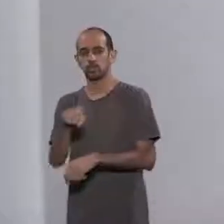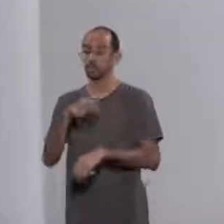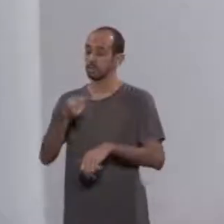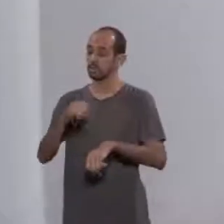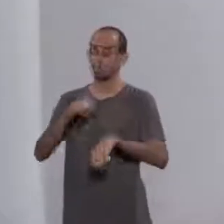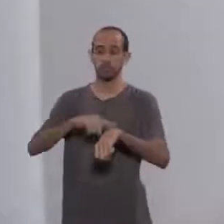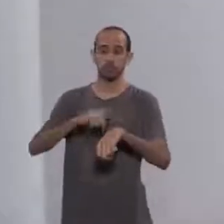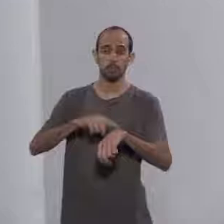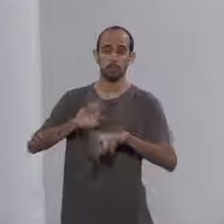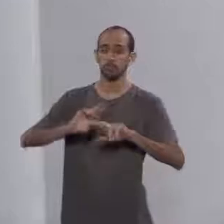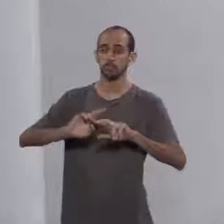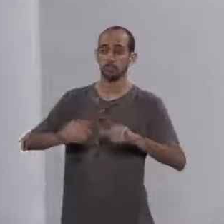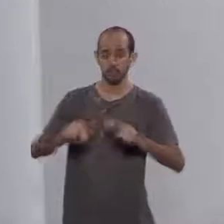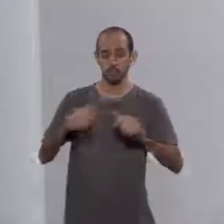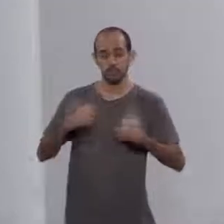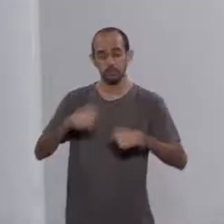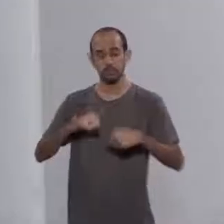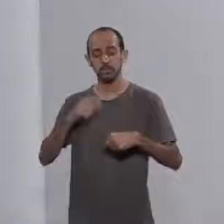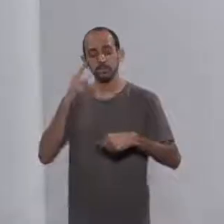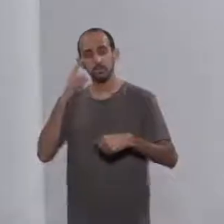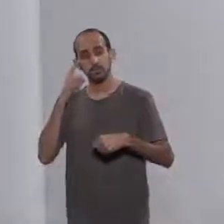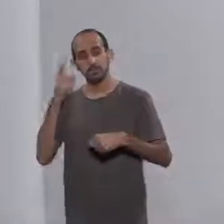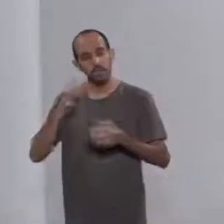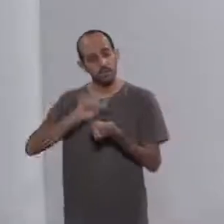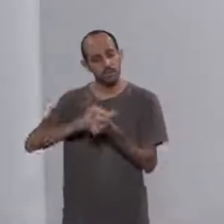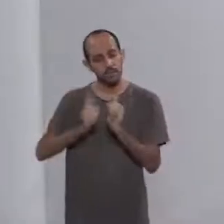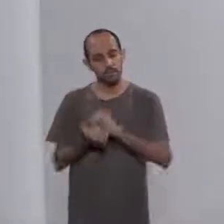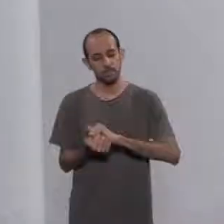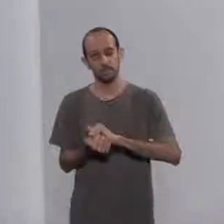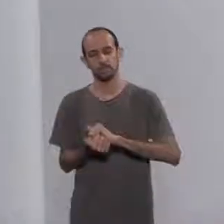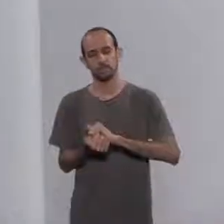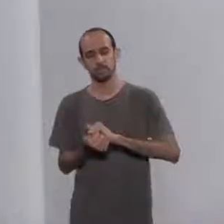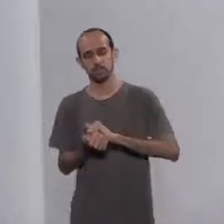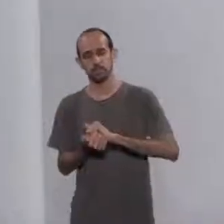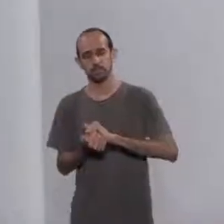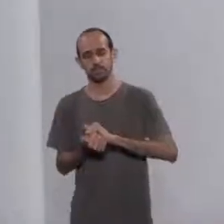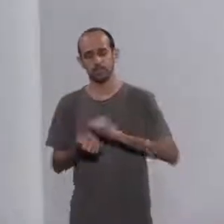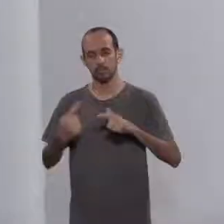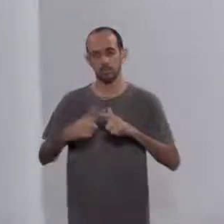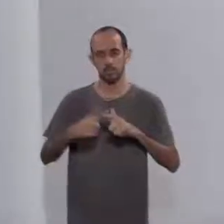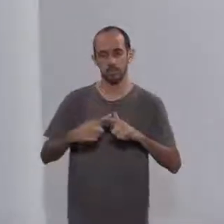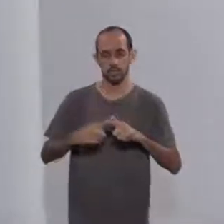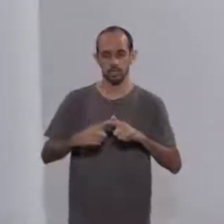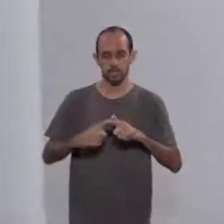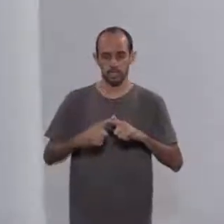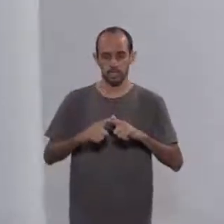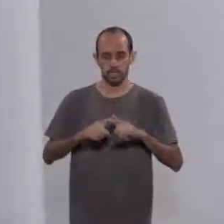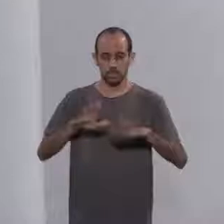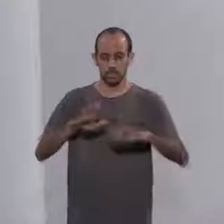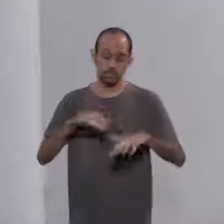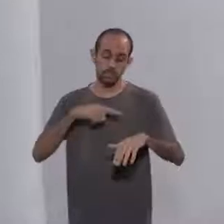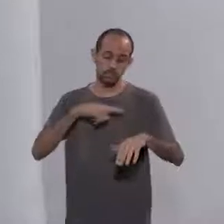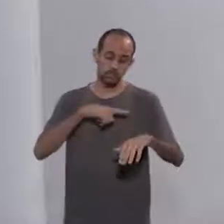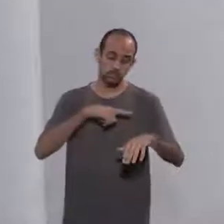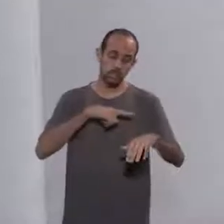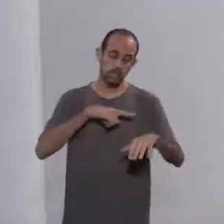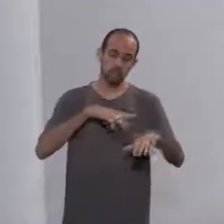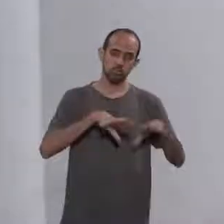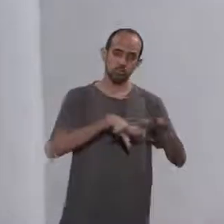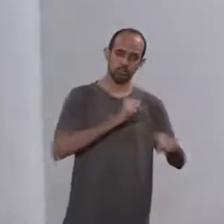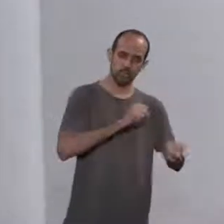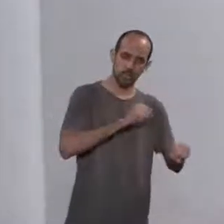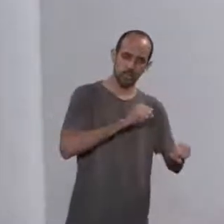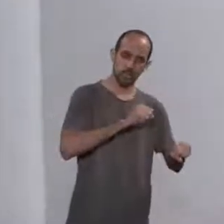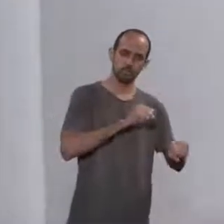da aprendizagem, a gente pode buscar dentro do conteúdo adaptações. Porque a gente, mesmo tendo formações, a gente vai o tempo todo